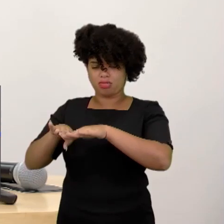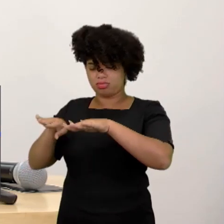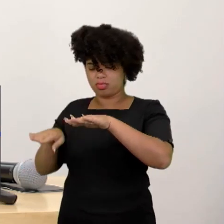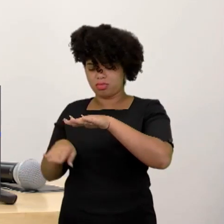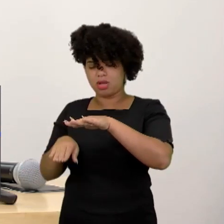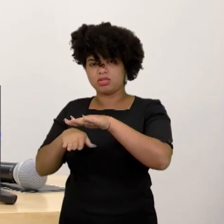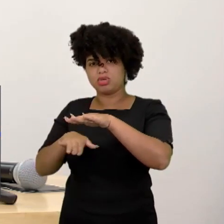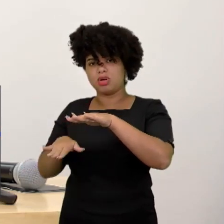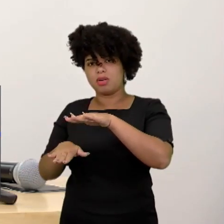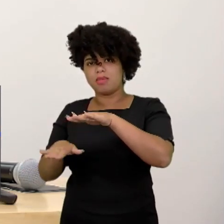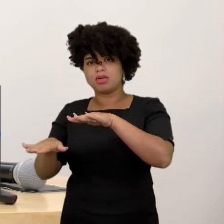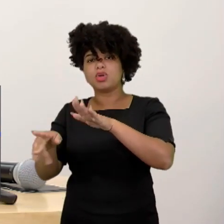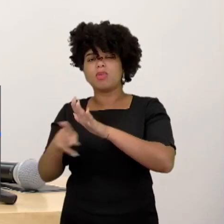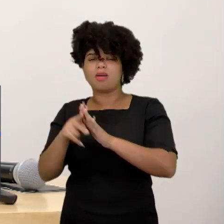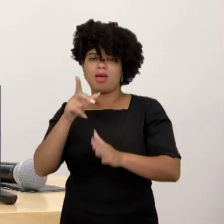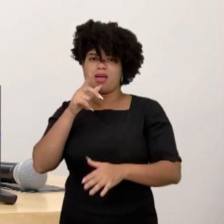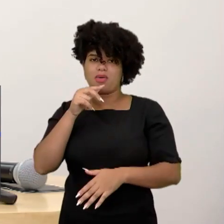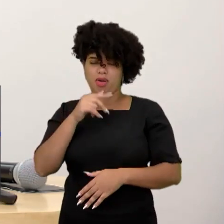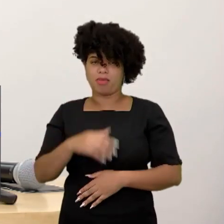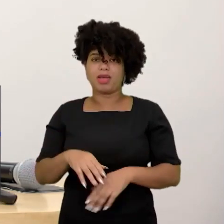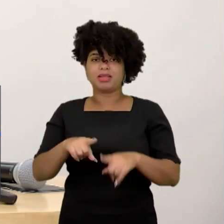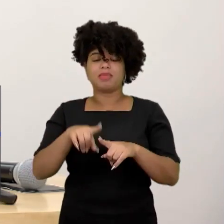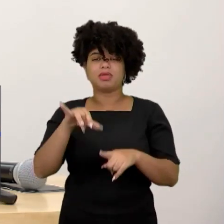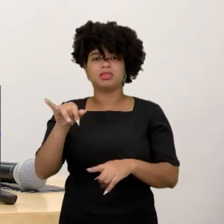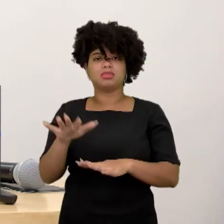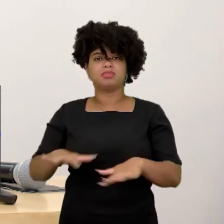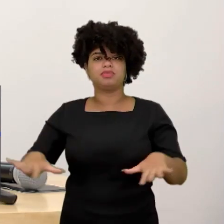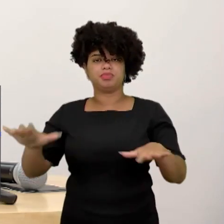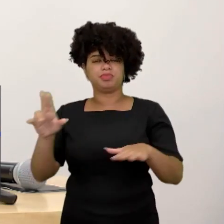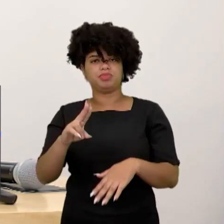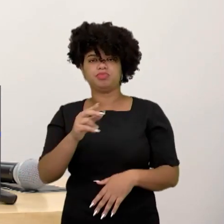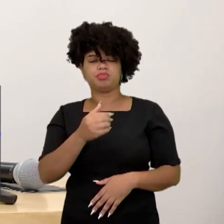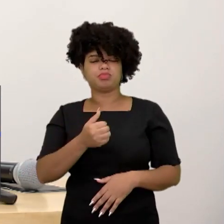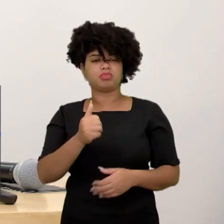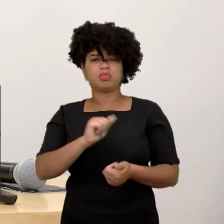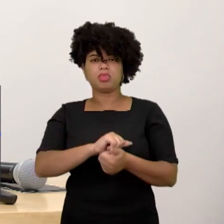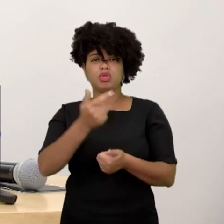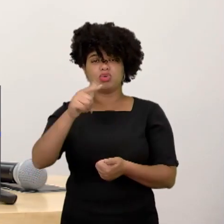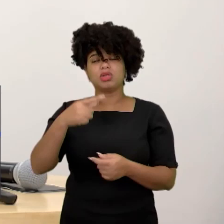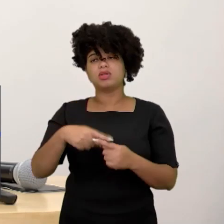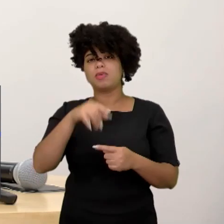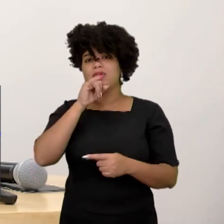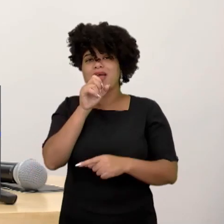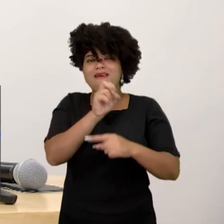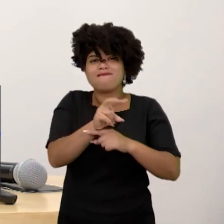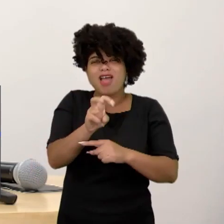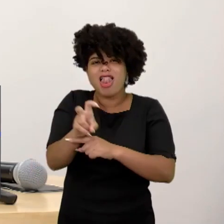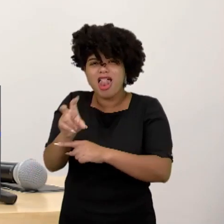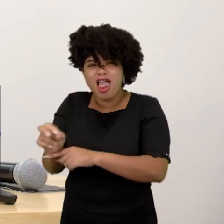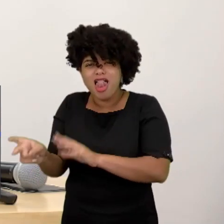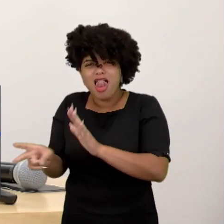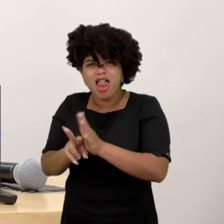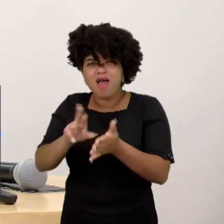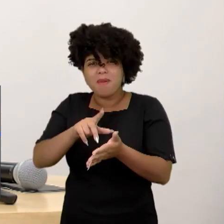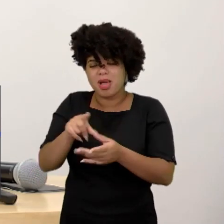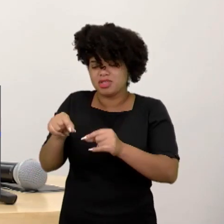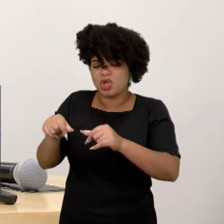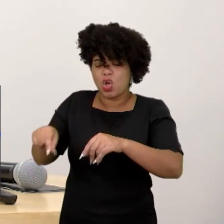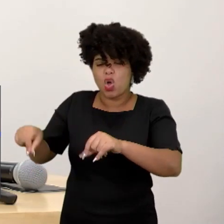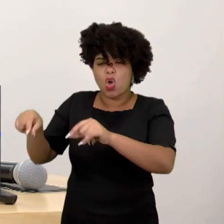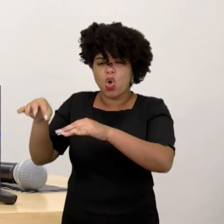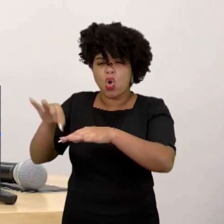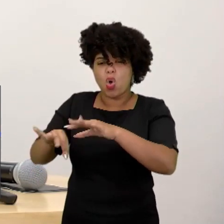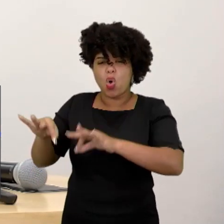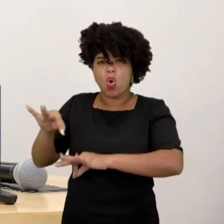também a má utilização do solo, né, principalmente com a utilização de fertilizantes e agrotóxicos, a tendência é